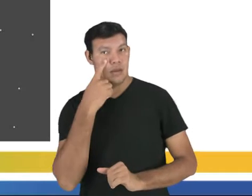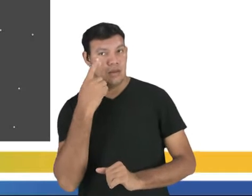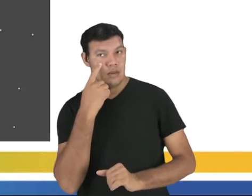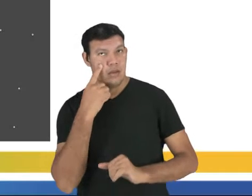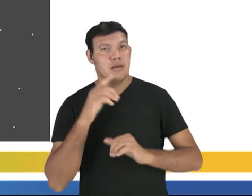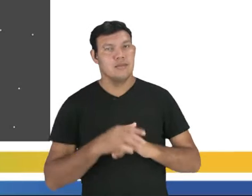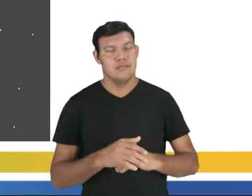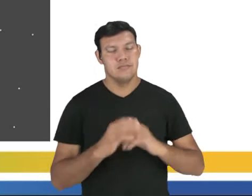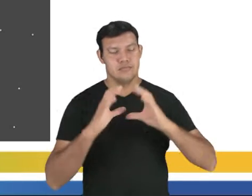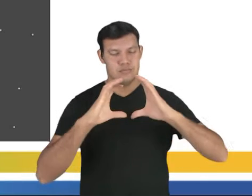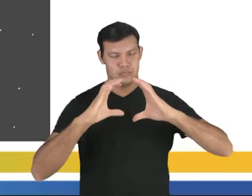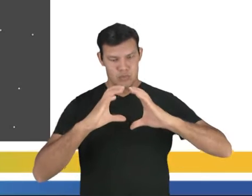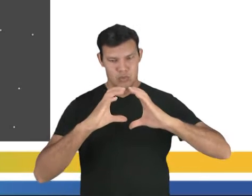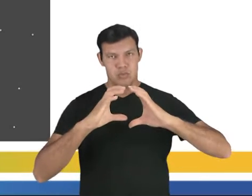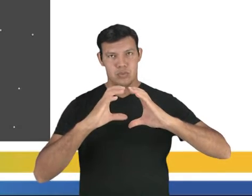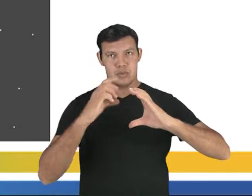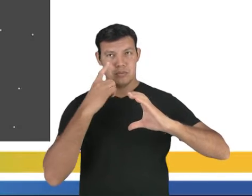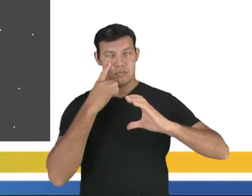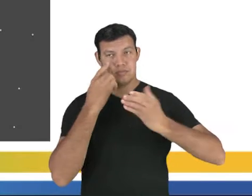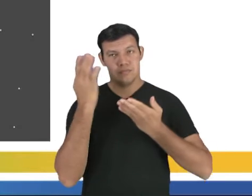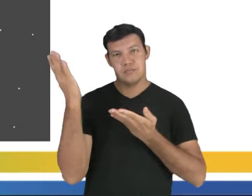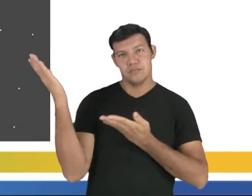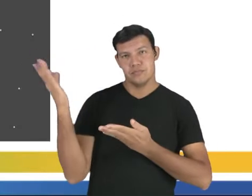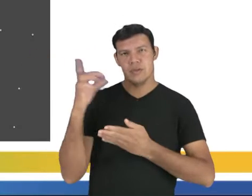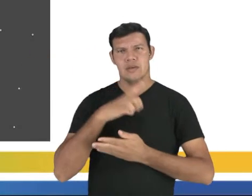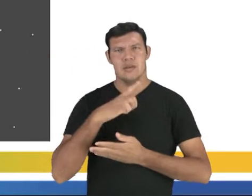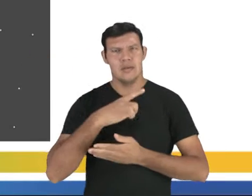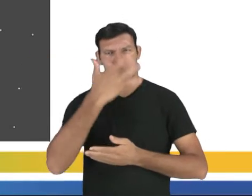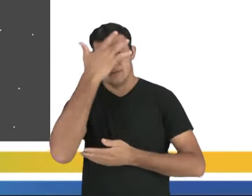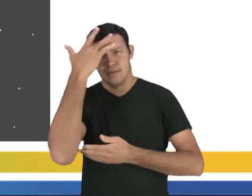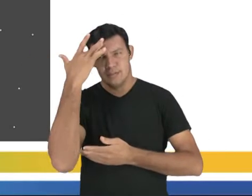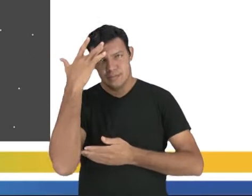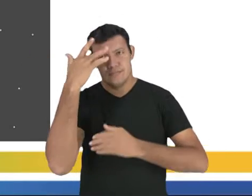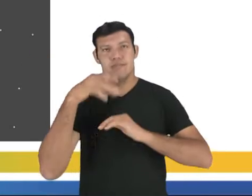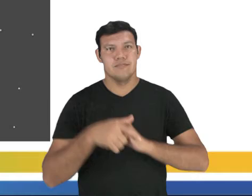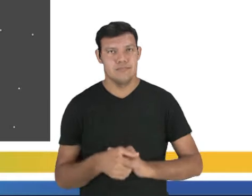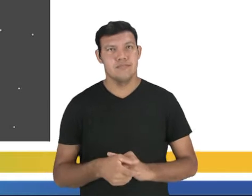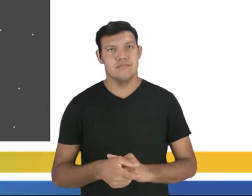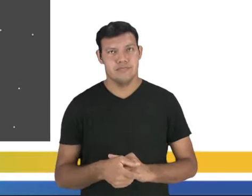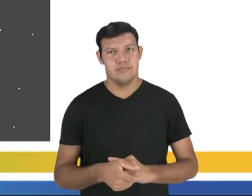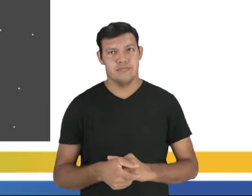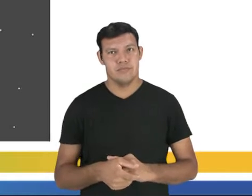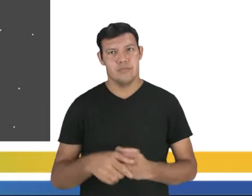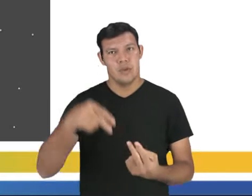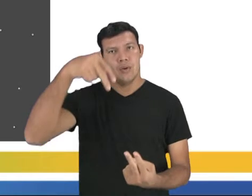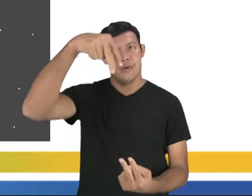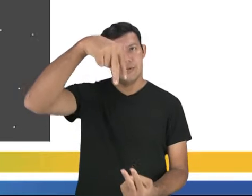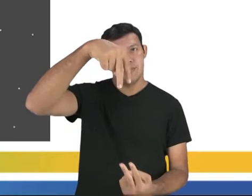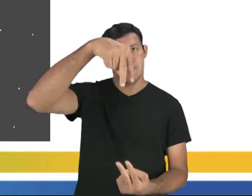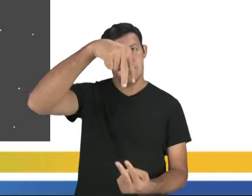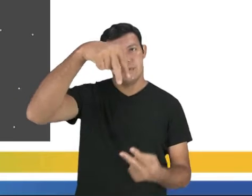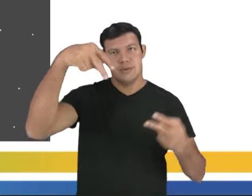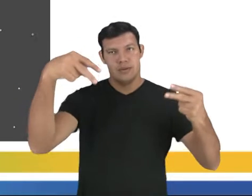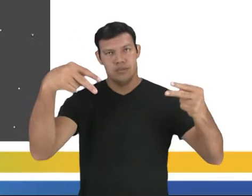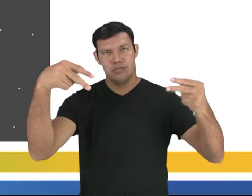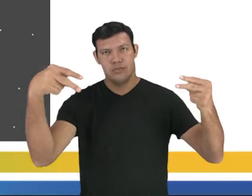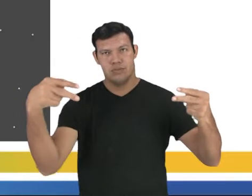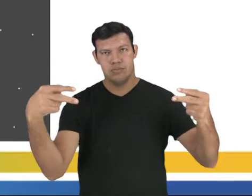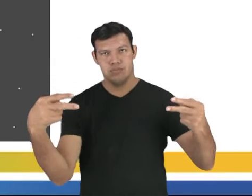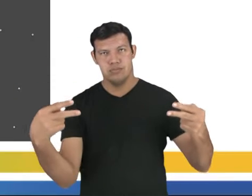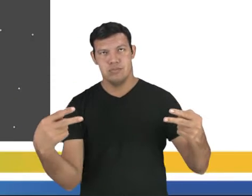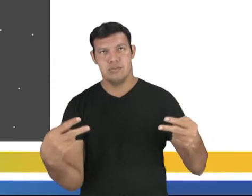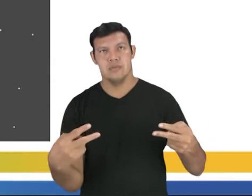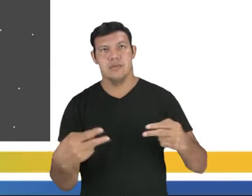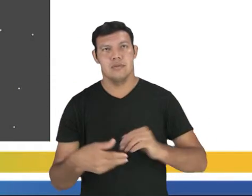tudo certinho, bonitinho, existem pessoas, né, em cima da superfície. E aí